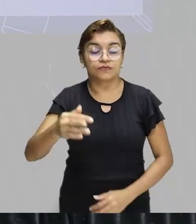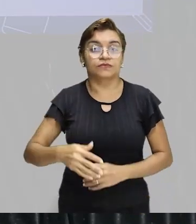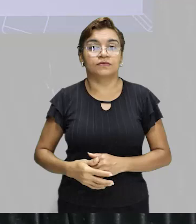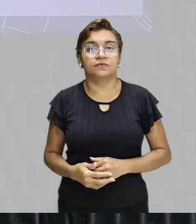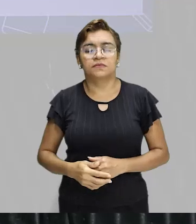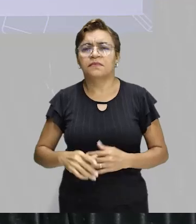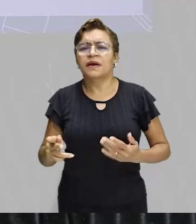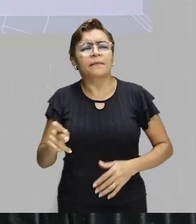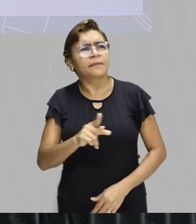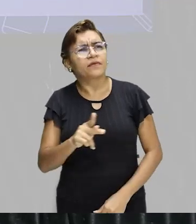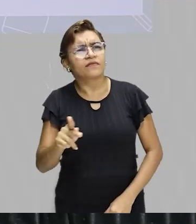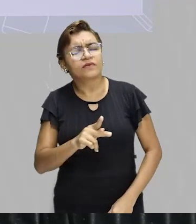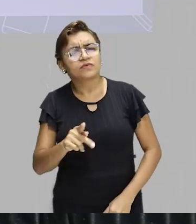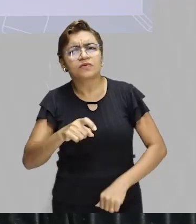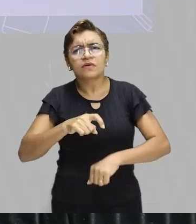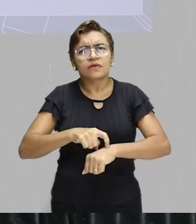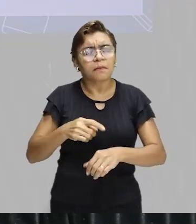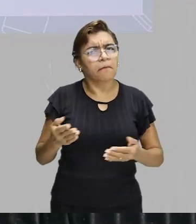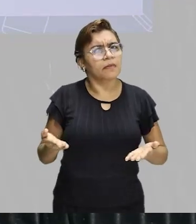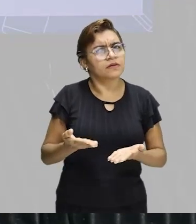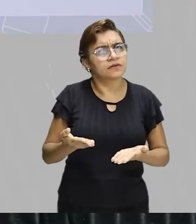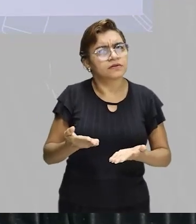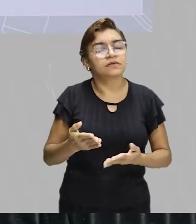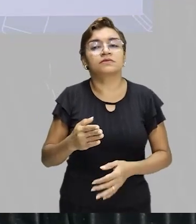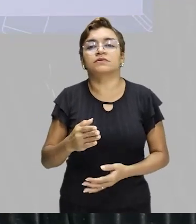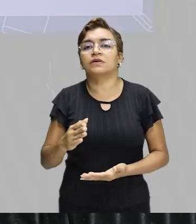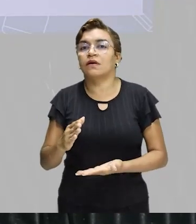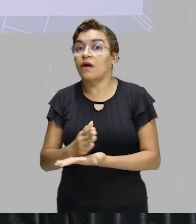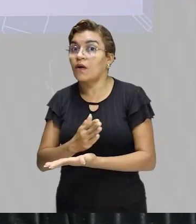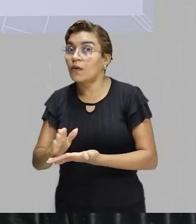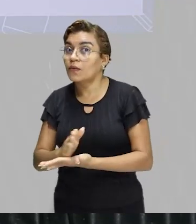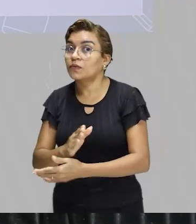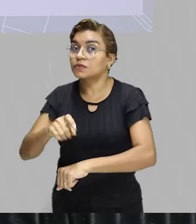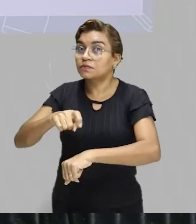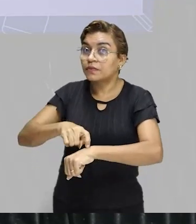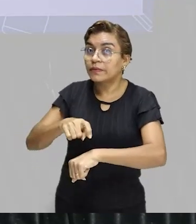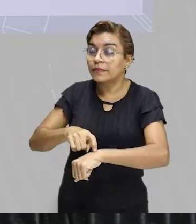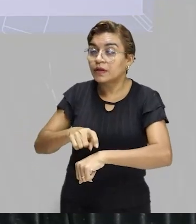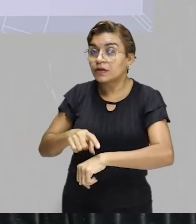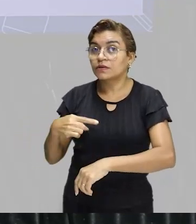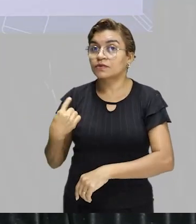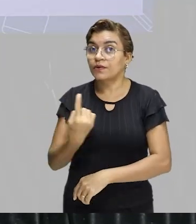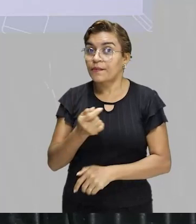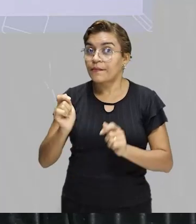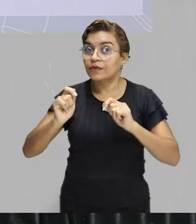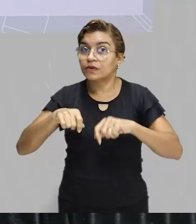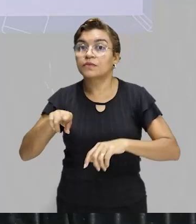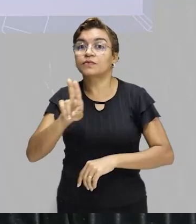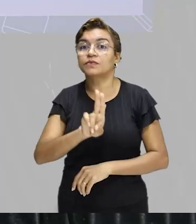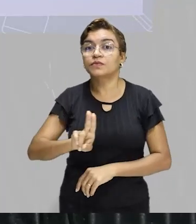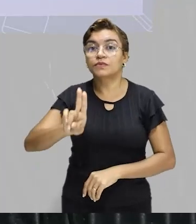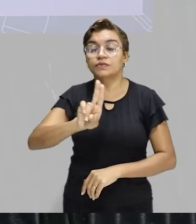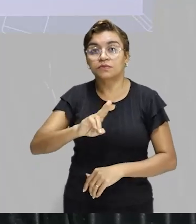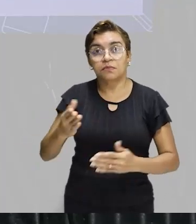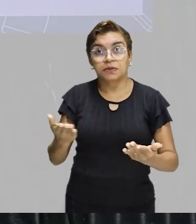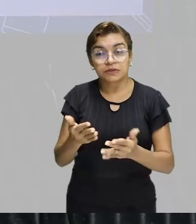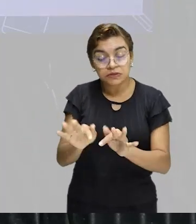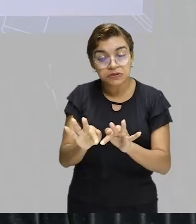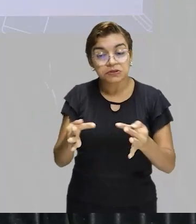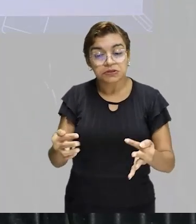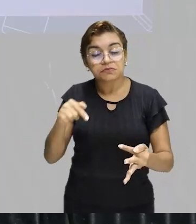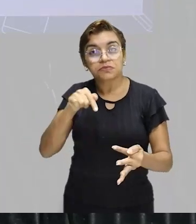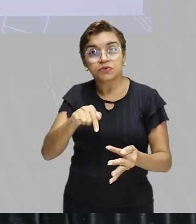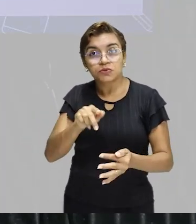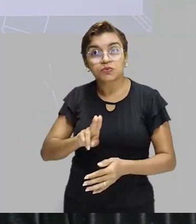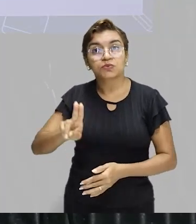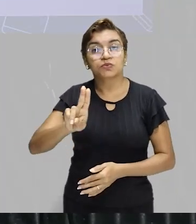mas não é tempo presente? Então, tem algumas circunstâncias em que nós podemos utilizar o presente simples para falar de